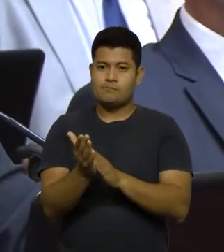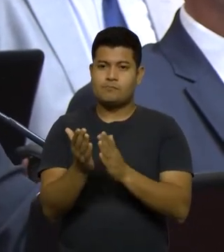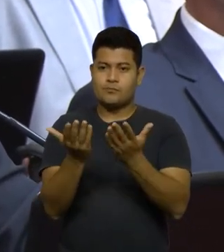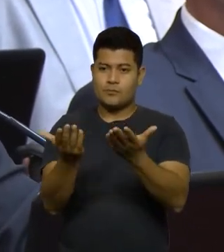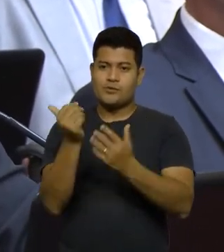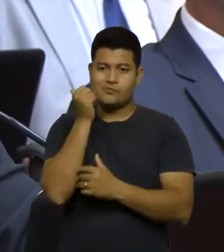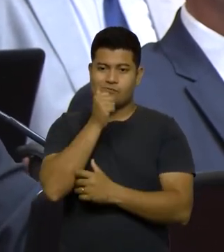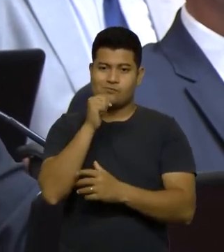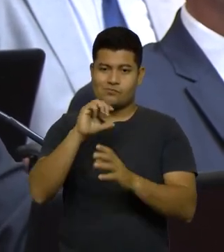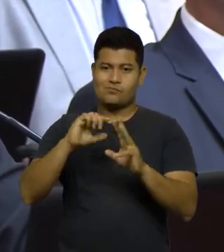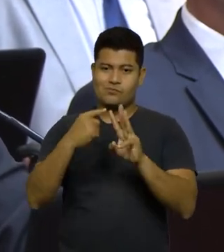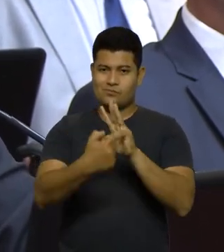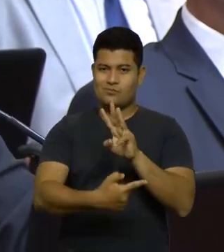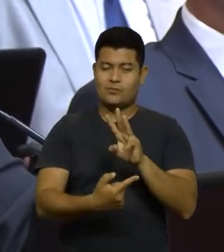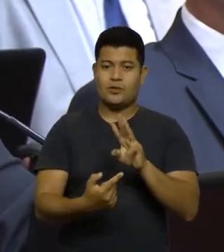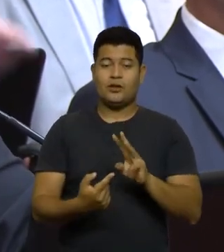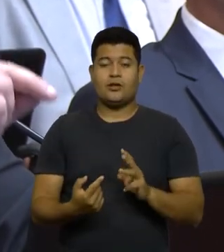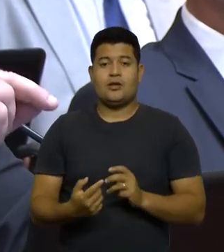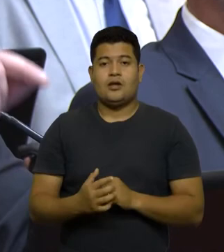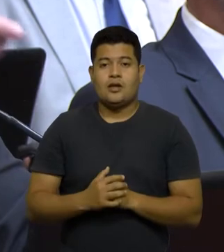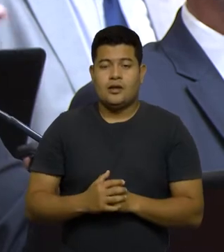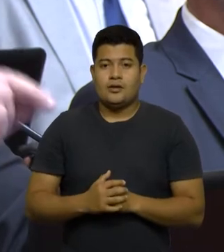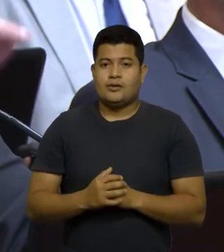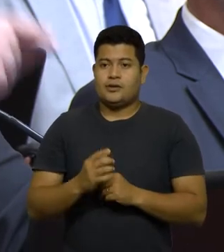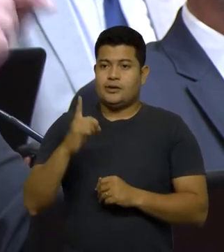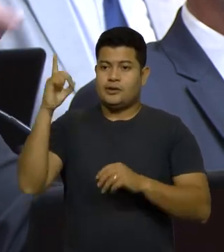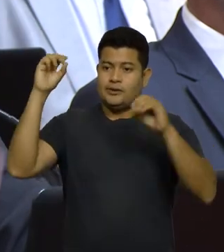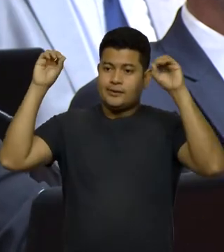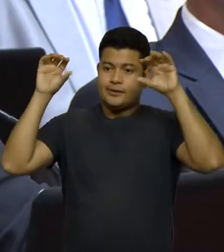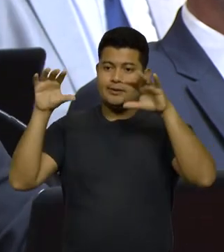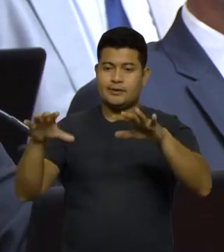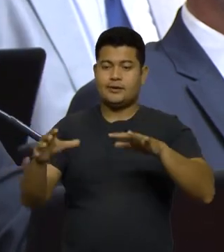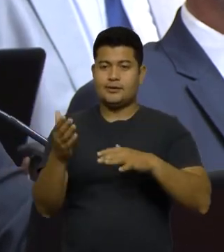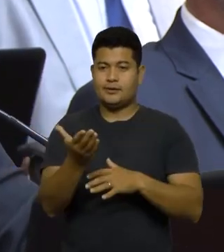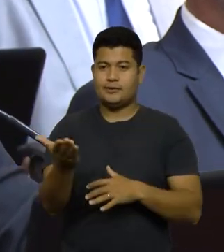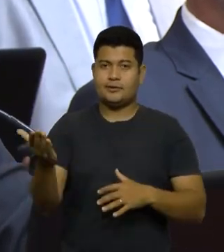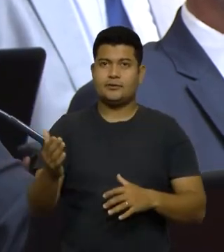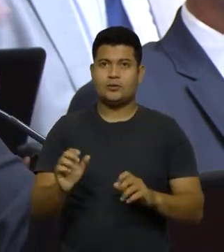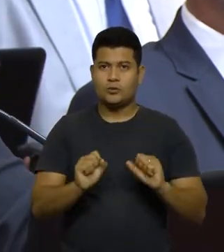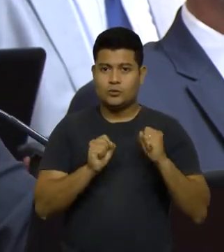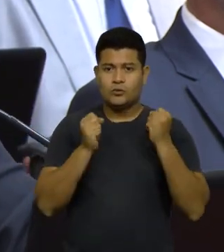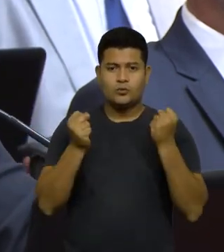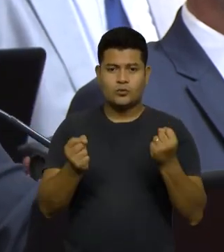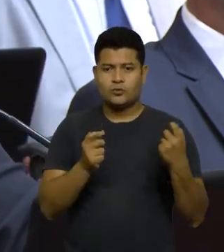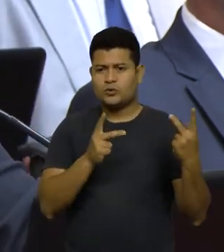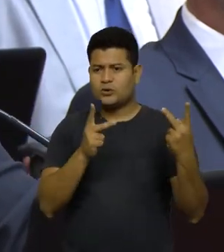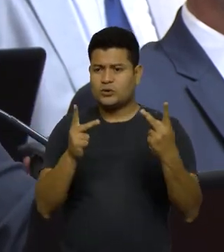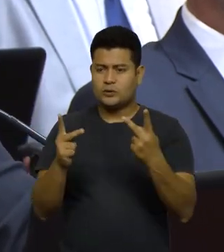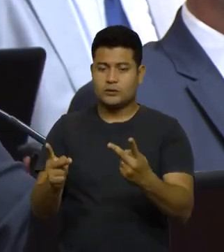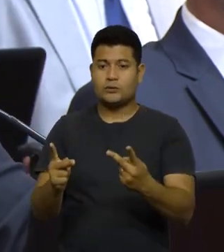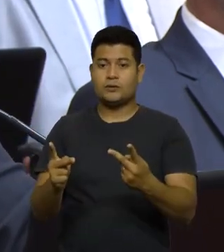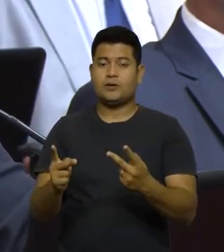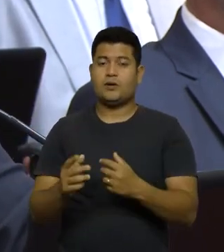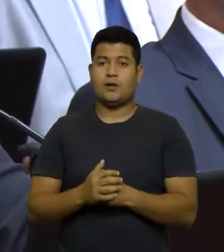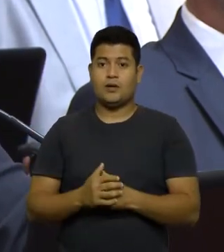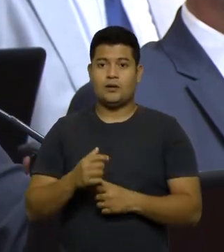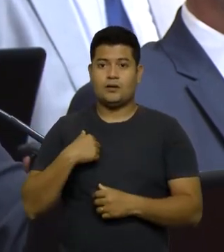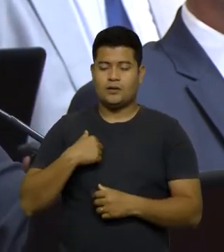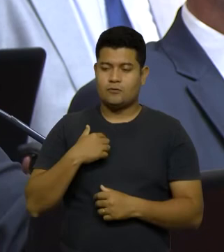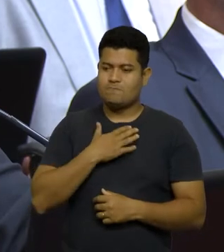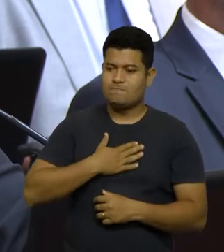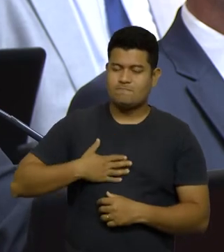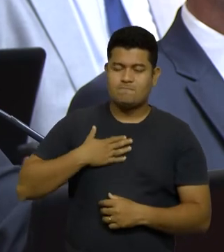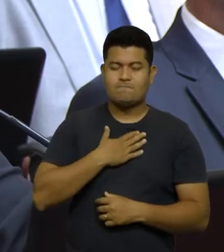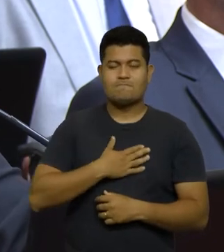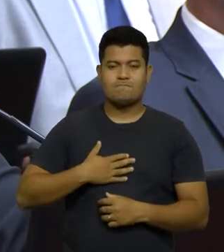esse município. E, com certeza, farei todos os possíveis para estar lá na festa e prestigiar esse município, que nós temos um carinho